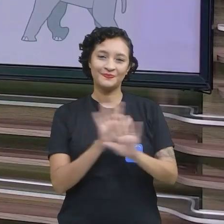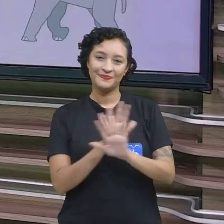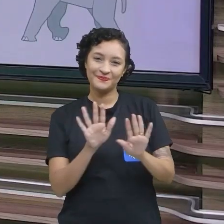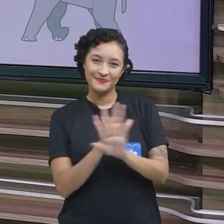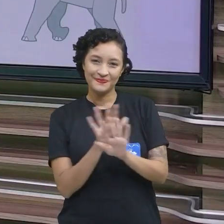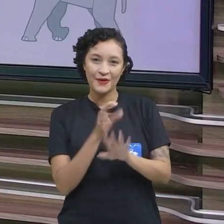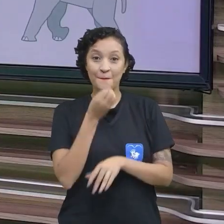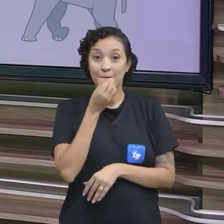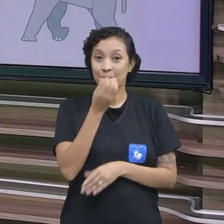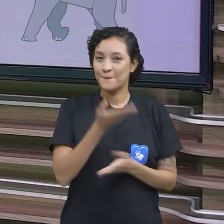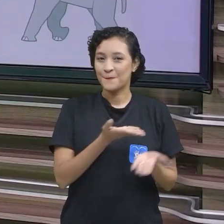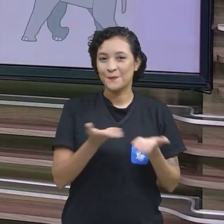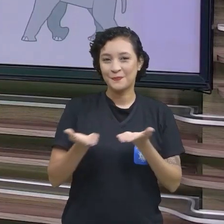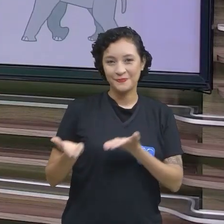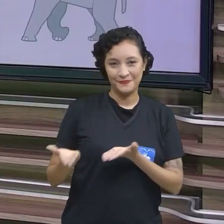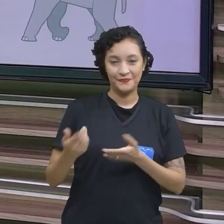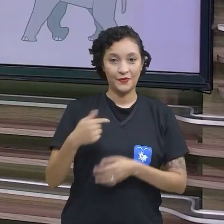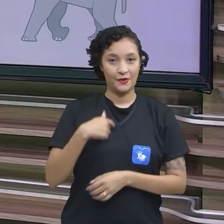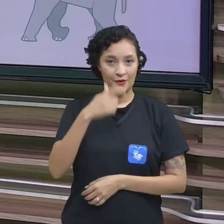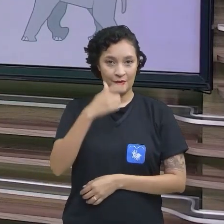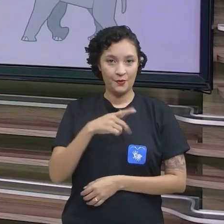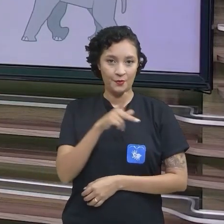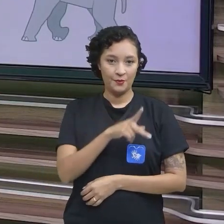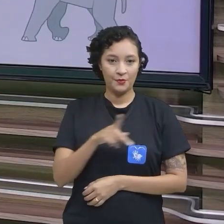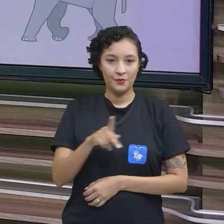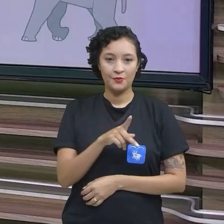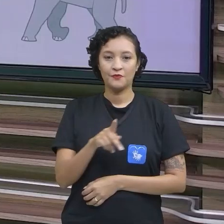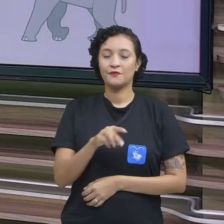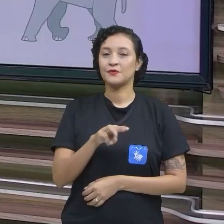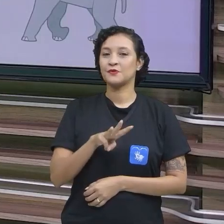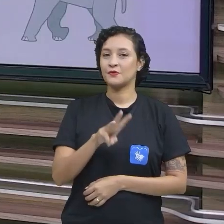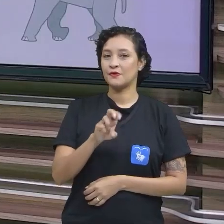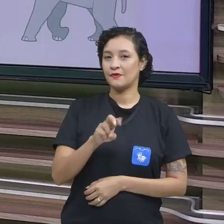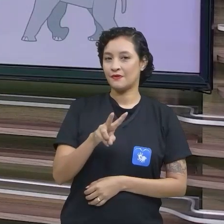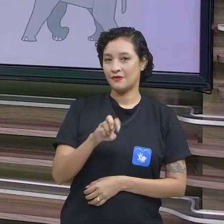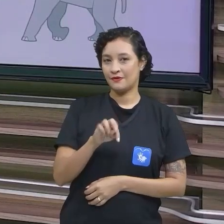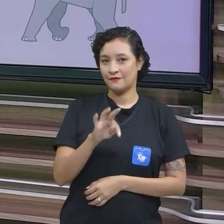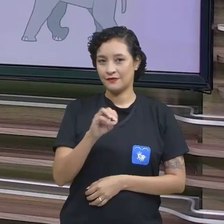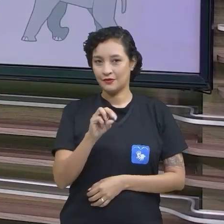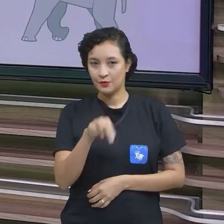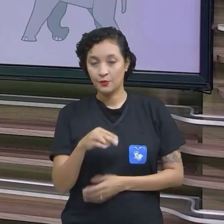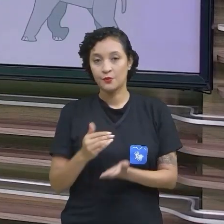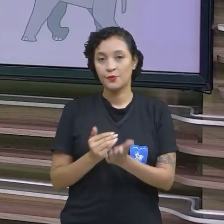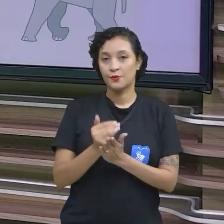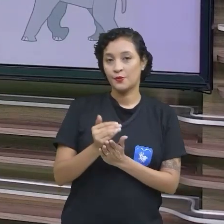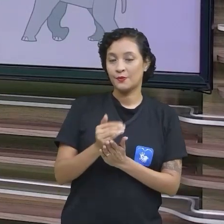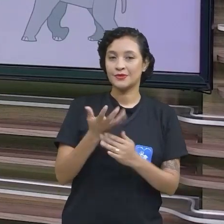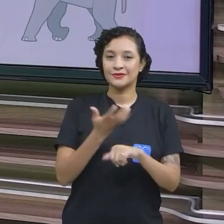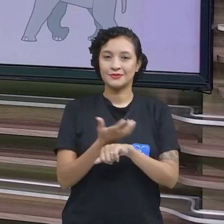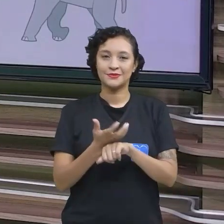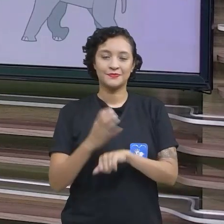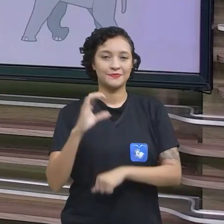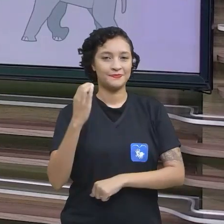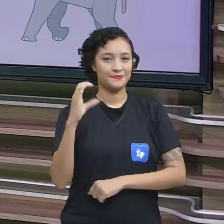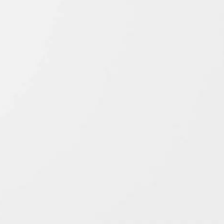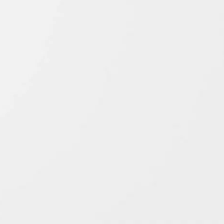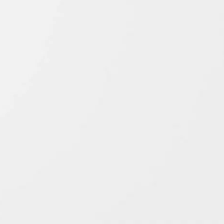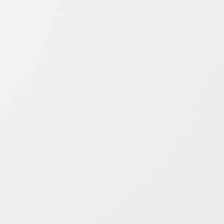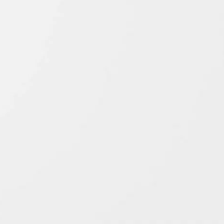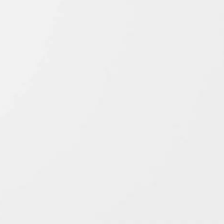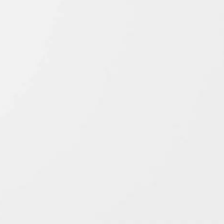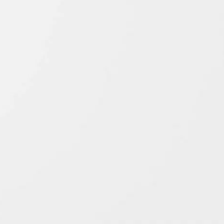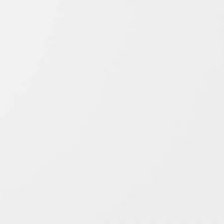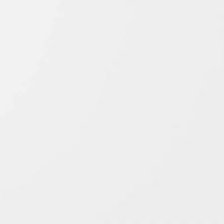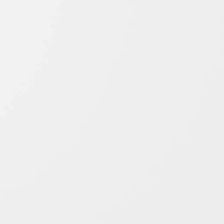Sejam bem-vindos! Eu sou o professor Everton e vamos começar mais uma aula de ciências. Vamos lá?